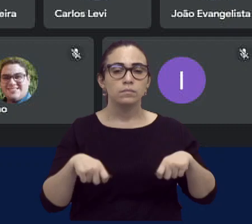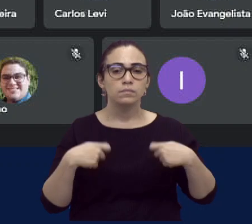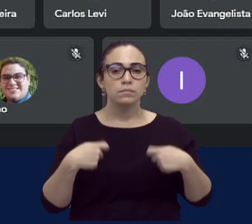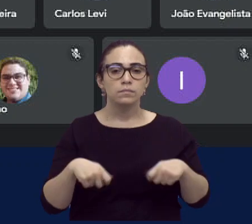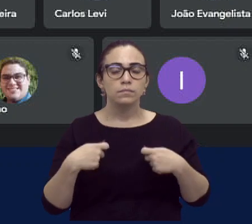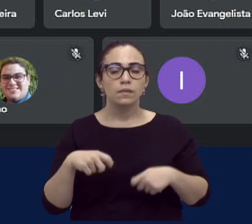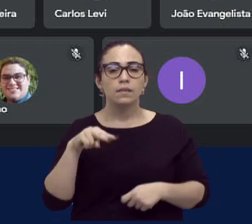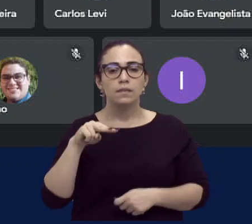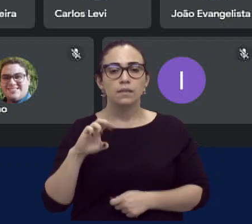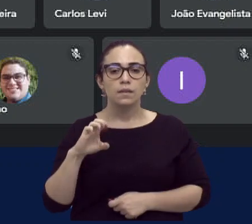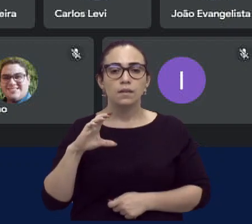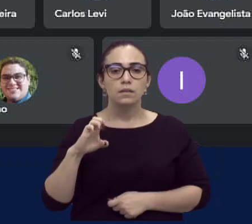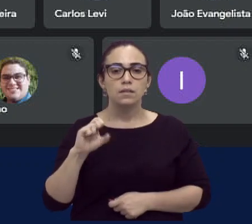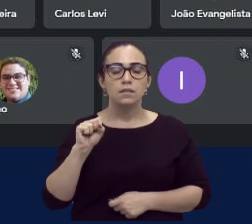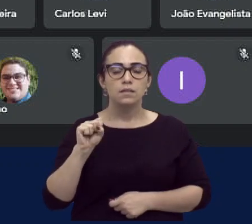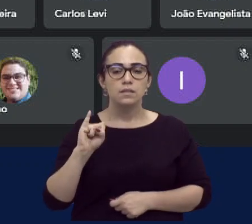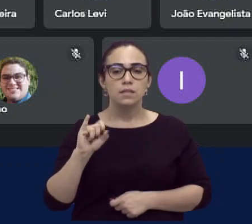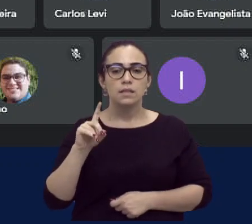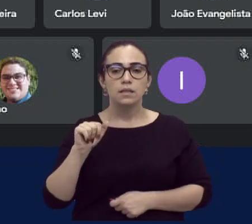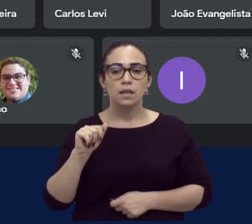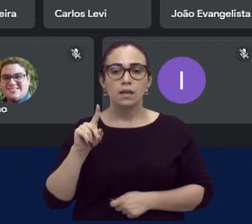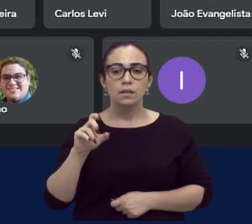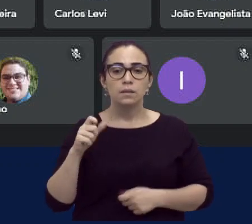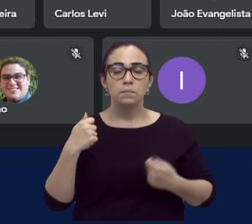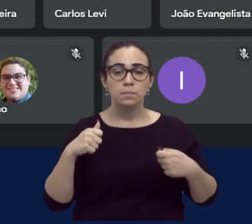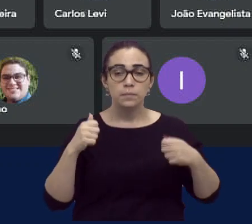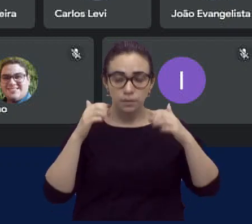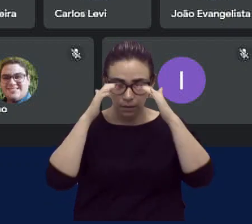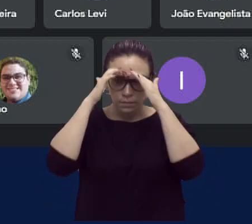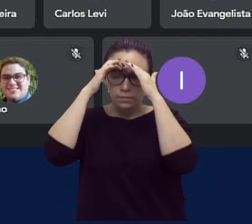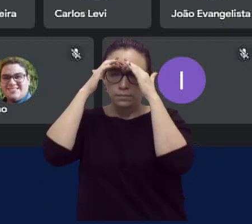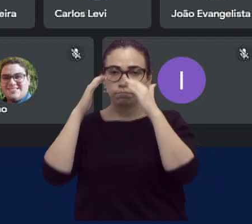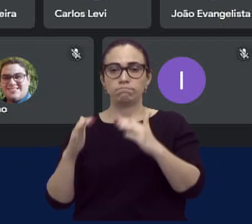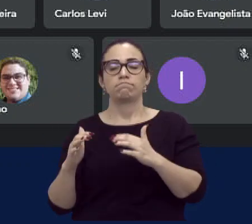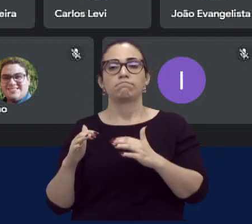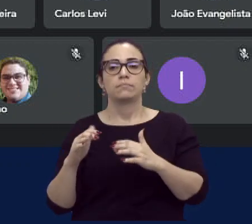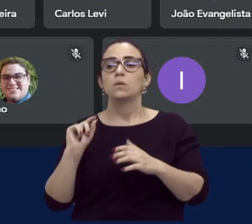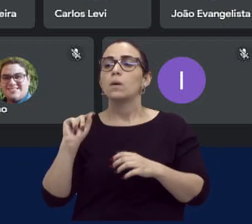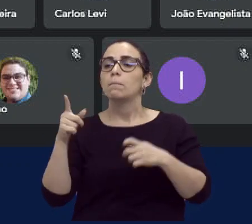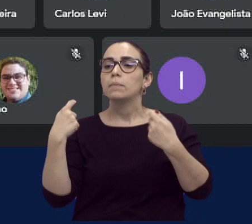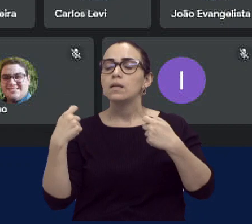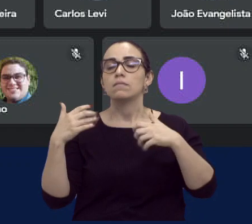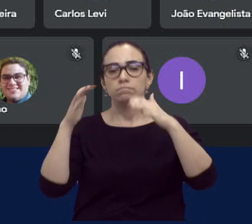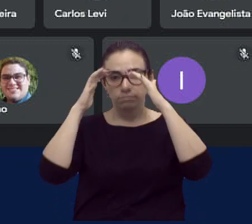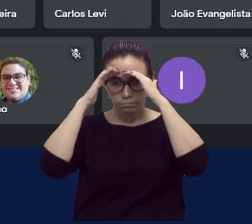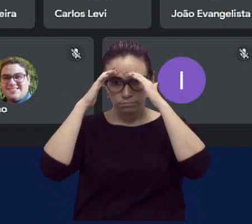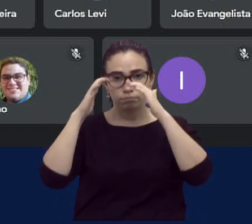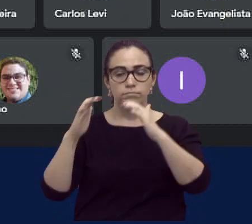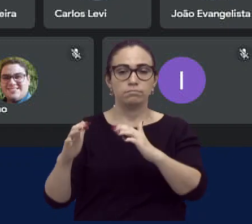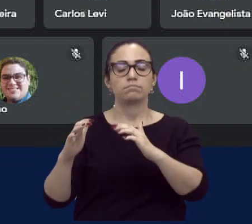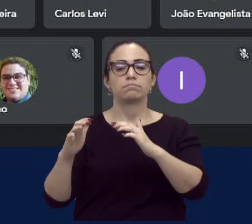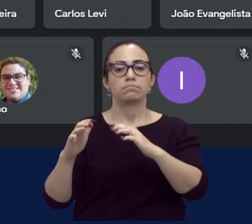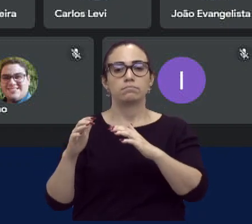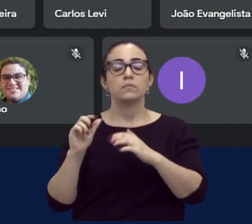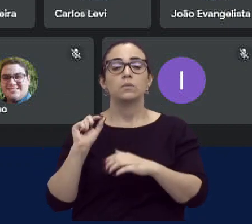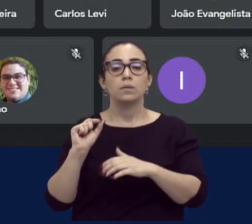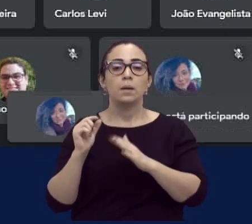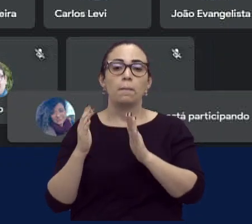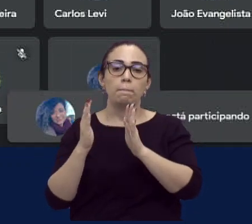Essa necessidade, ela precisa ser atendida. E ela vai ser atendida através de um